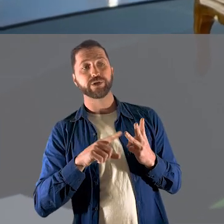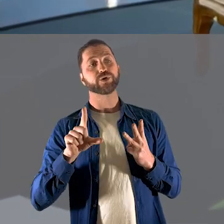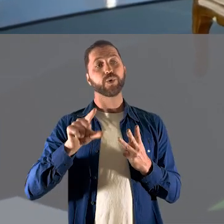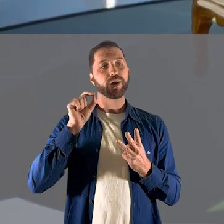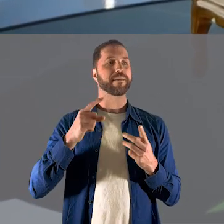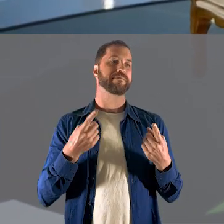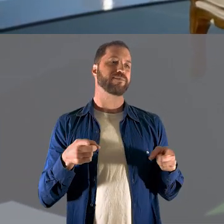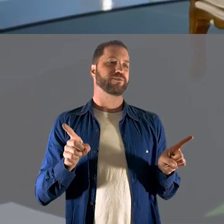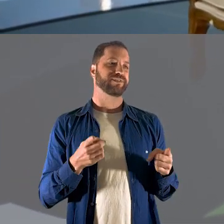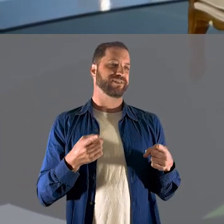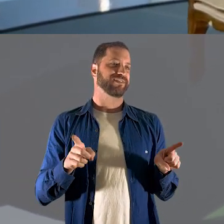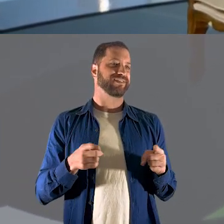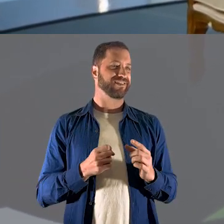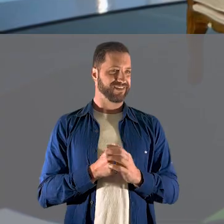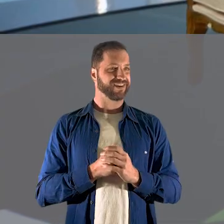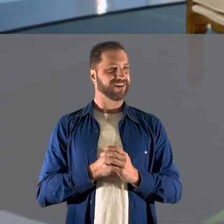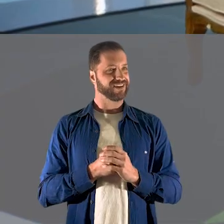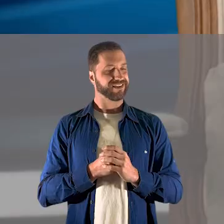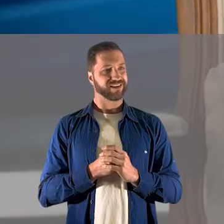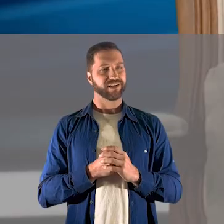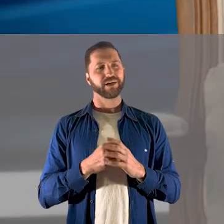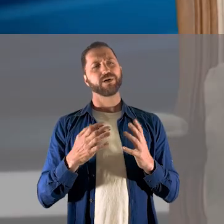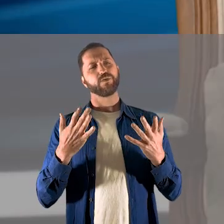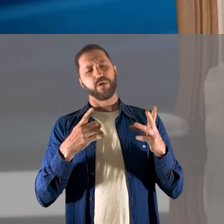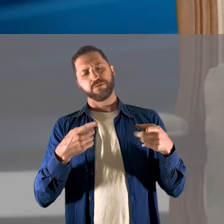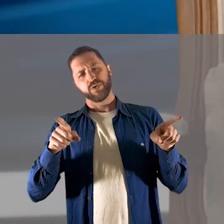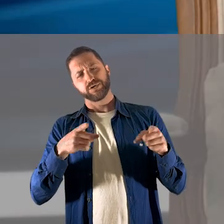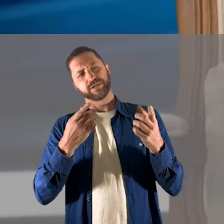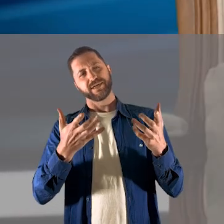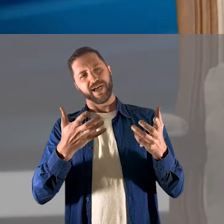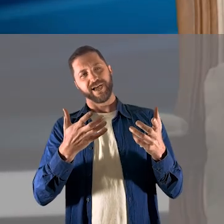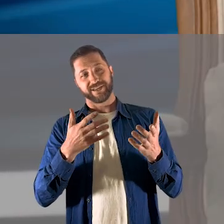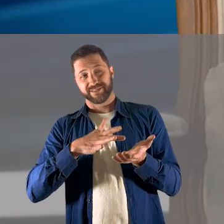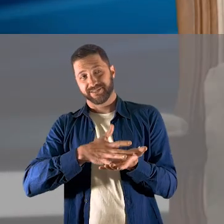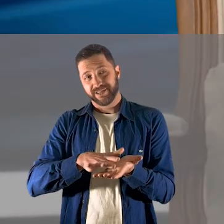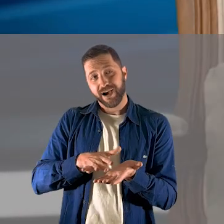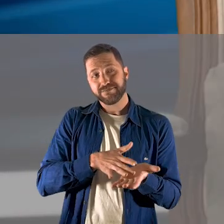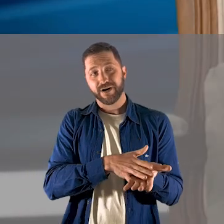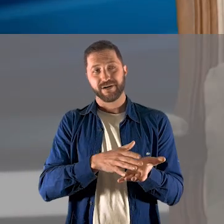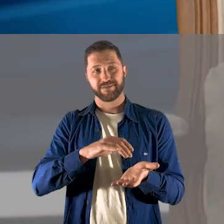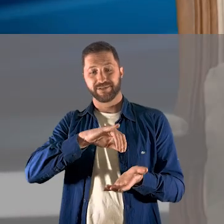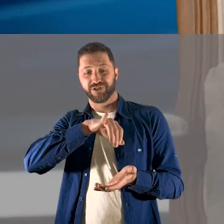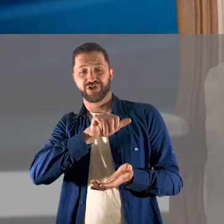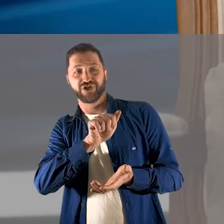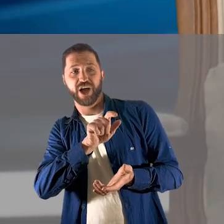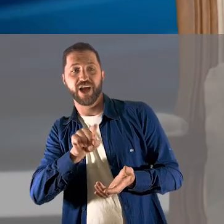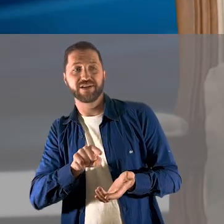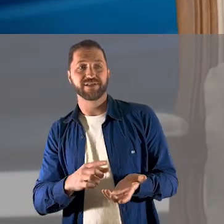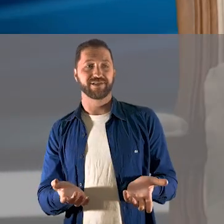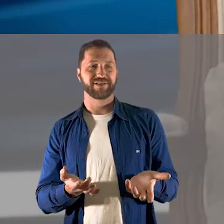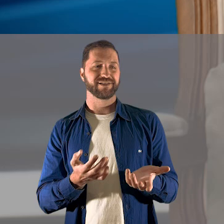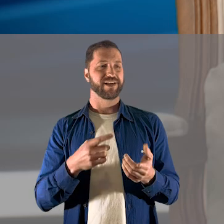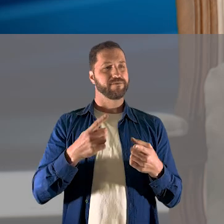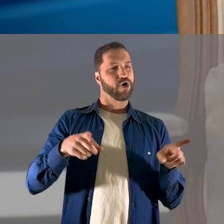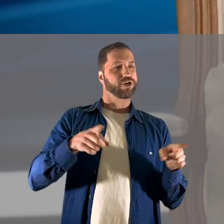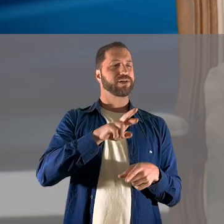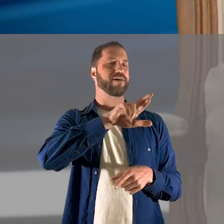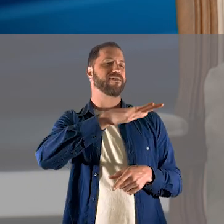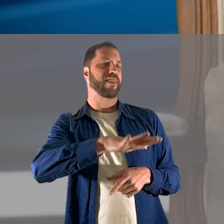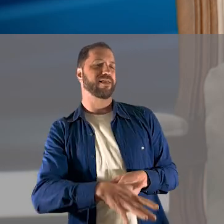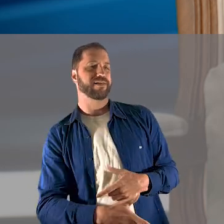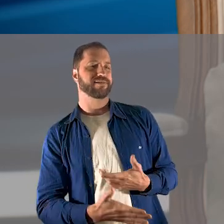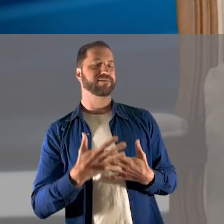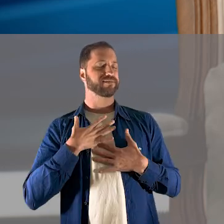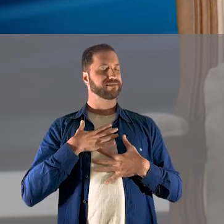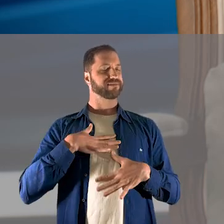e por fim elas escolhem a Playlist delas Então qual é a música que você quer Eu quero um